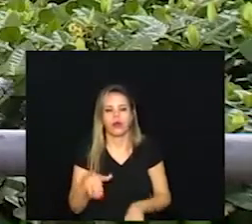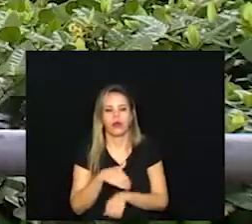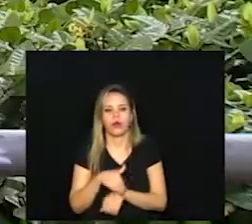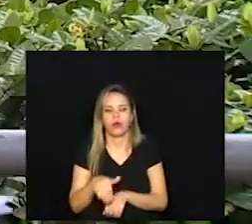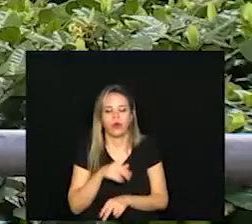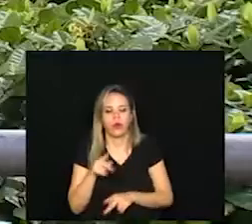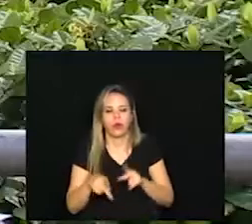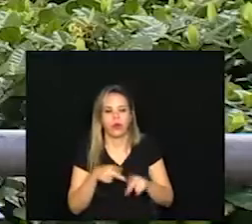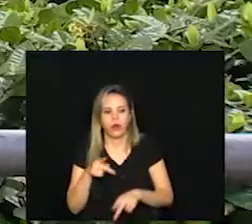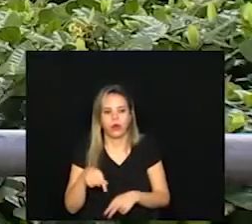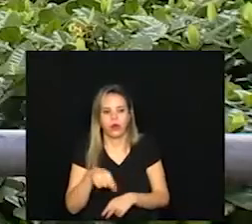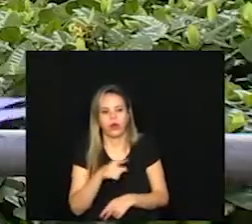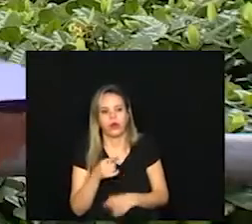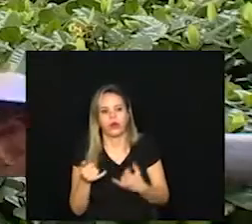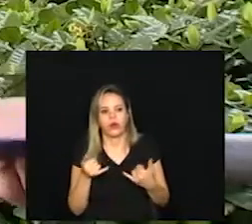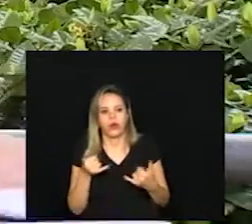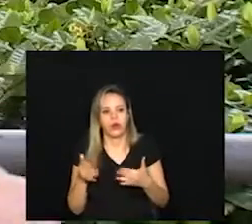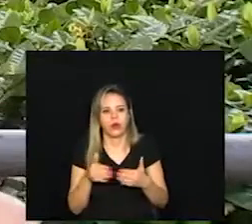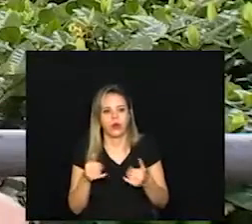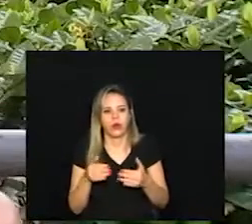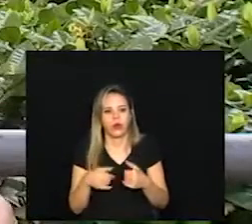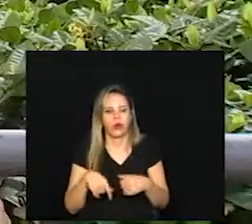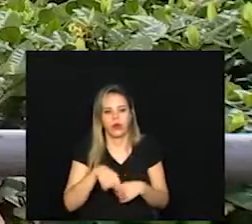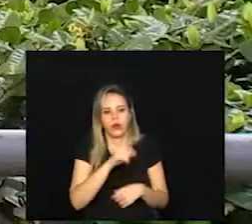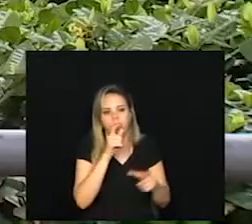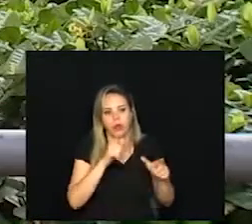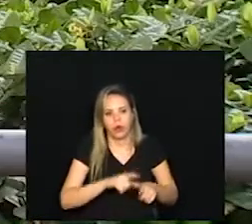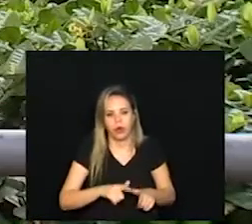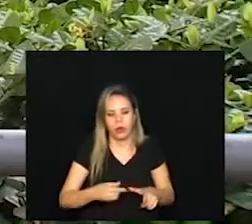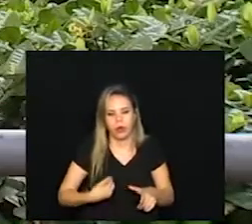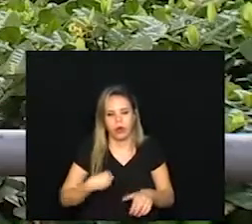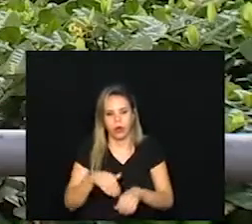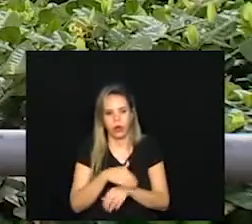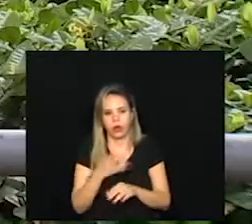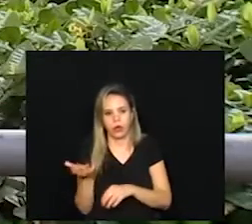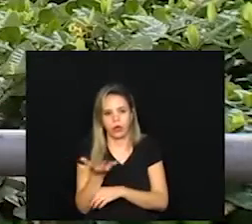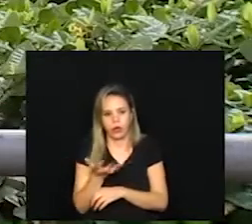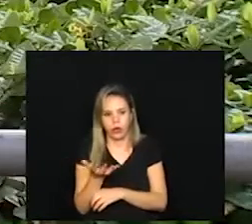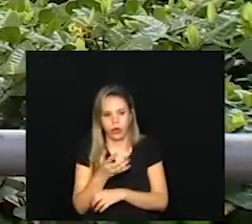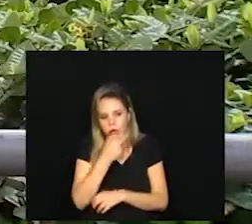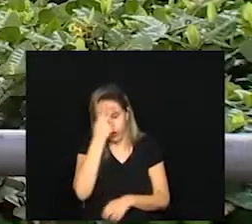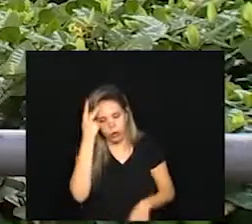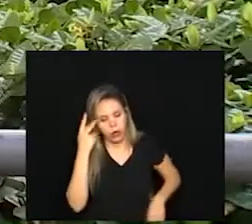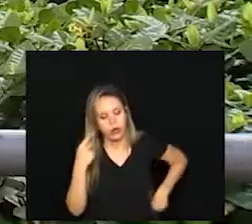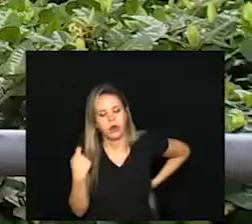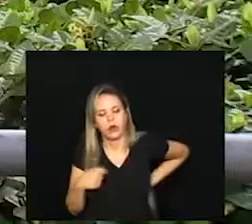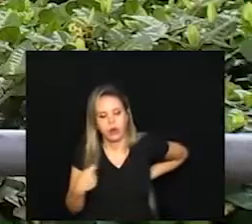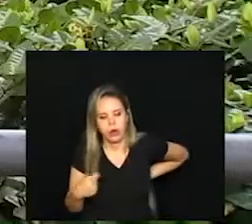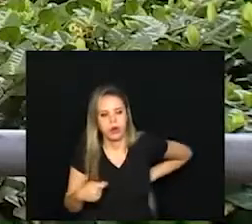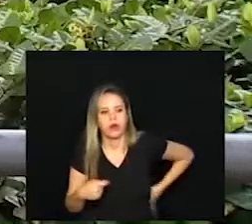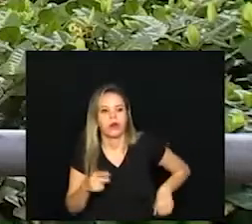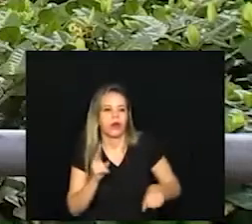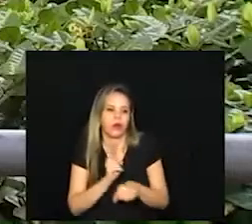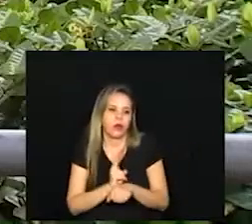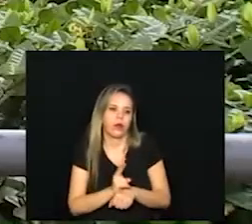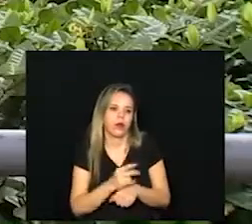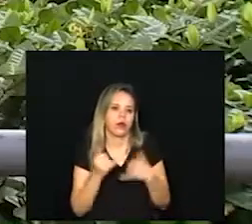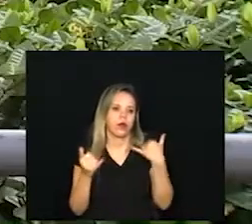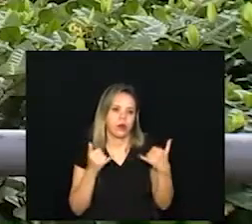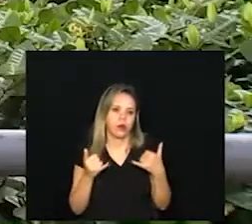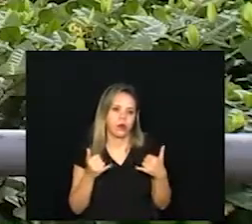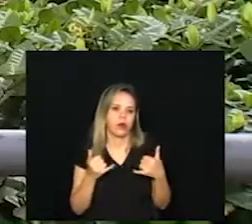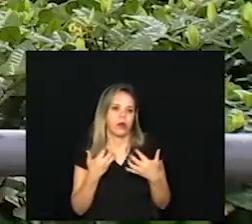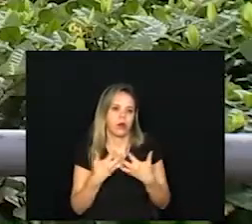pessoas podem acionar o SOS para que ele vá até onde está esse morador em situação de rua, essa pessoa que precisa de abrigamento. O telefone